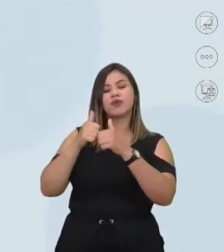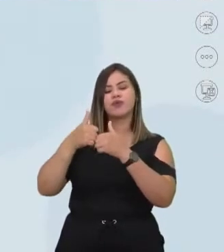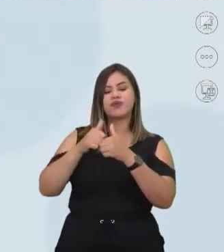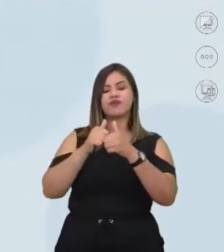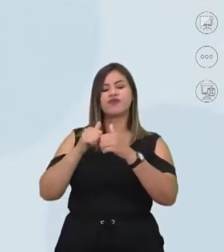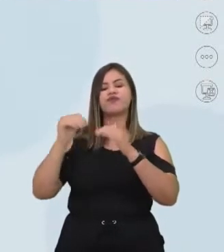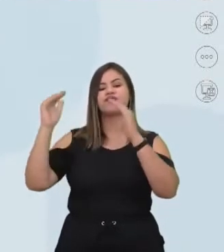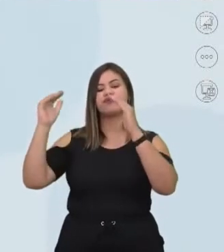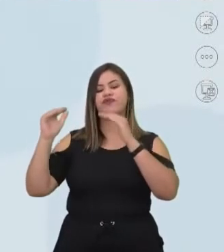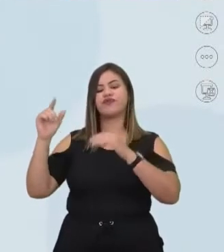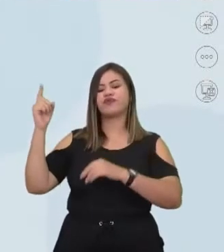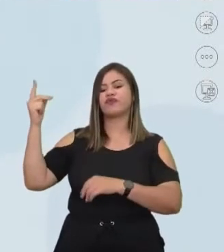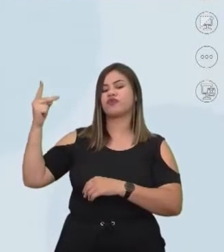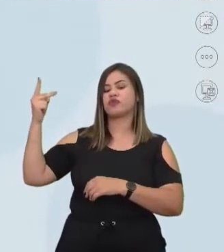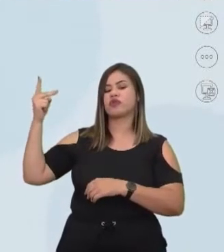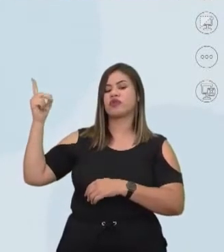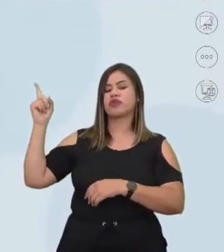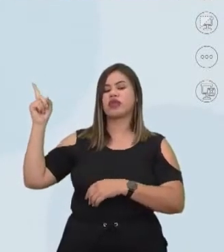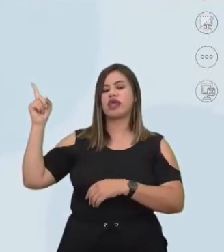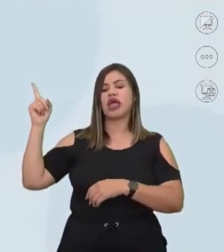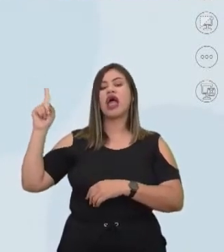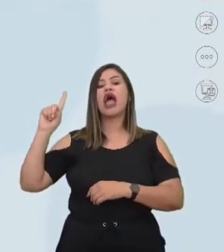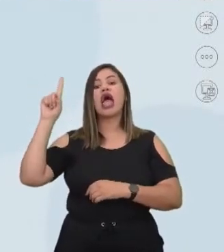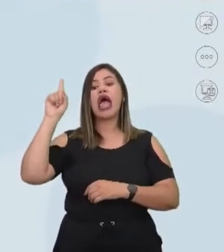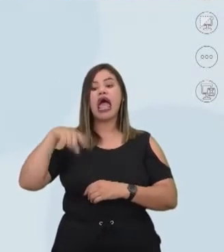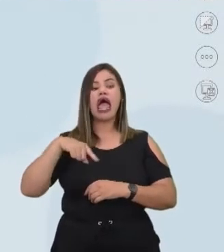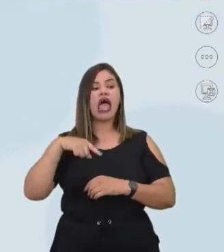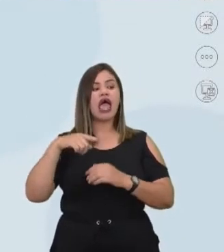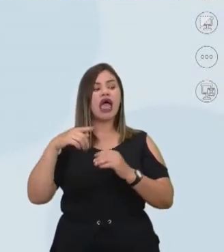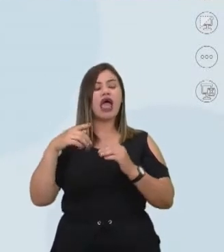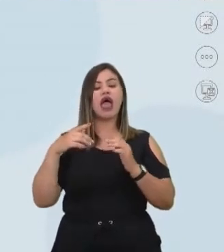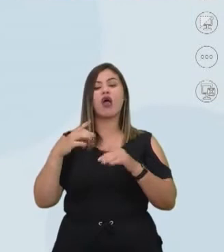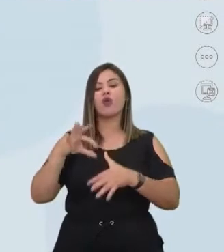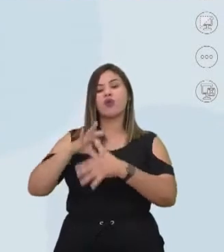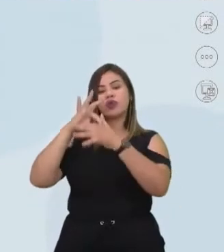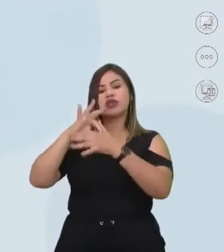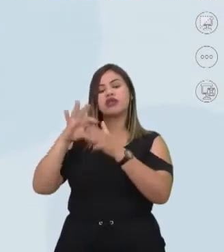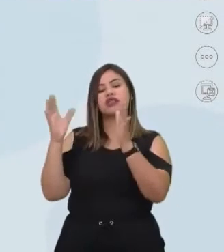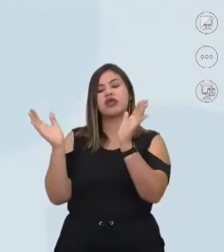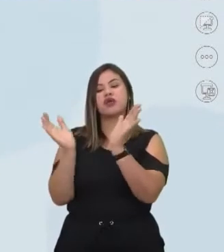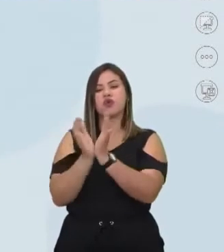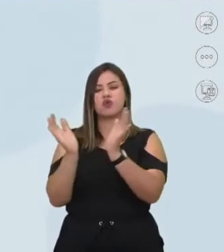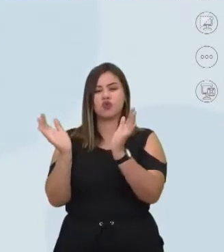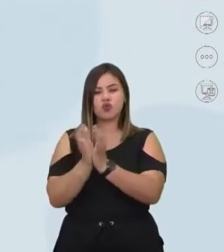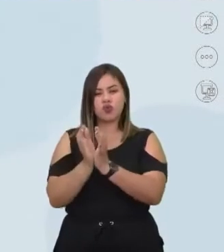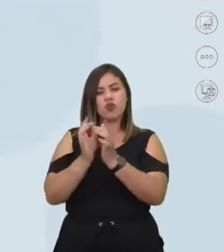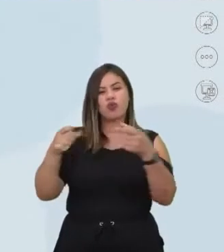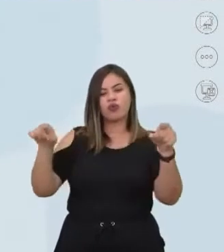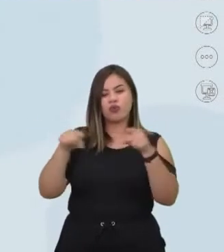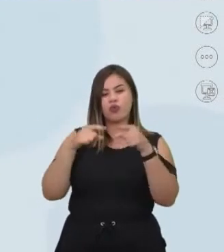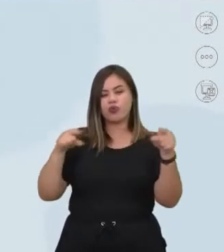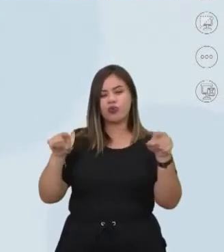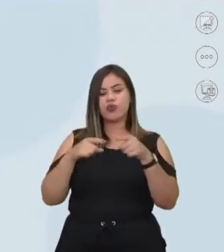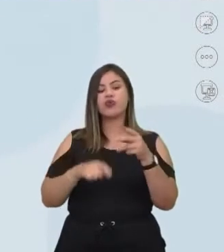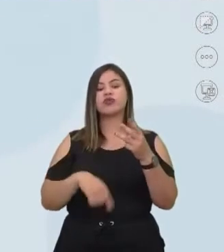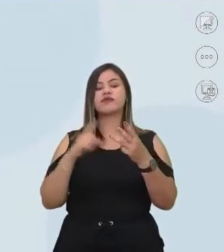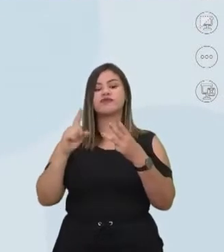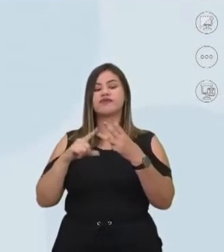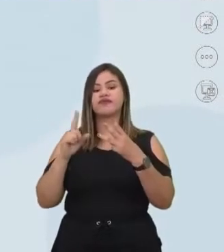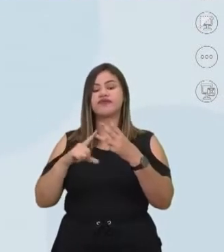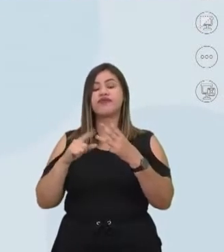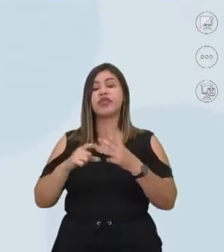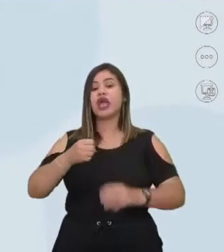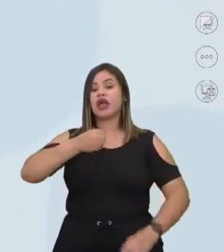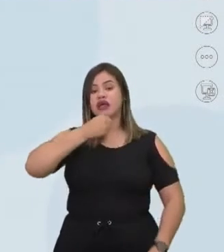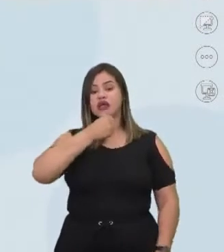frontman é o frontwoman, né, que geralmente é o líder de uma banda, geralmente mais no rock, né, em conjuntos maiores. E o cantor ou